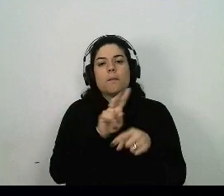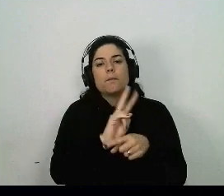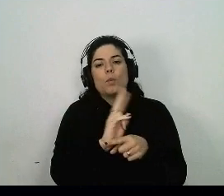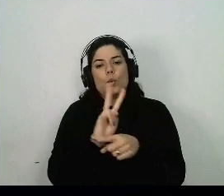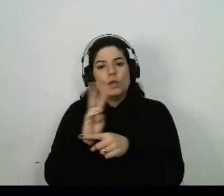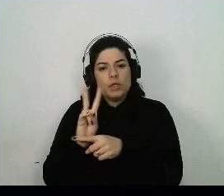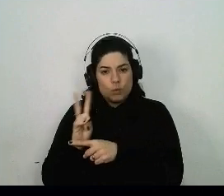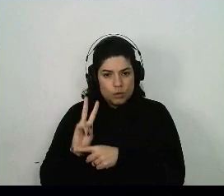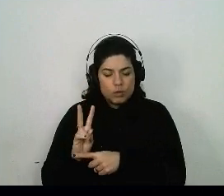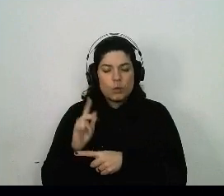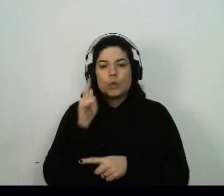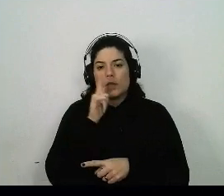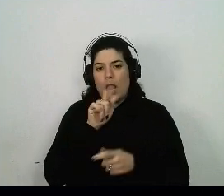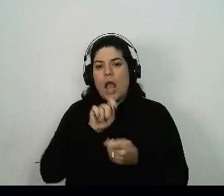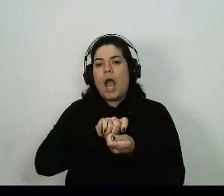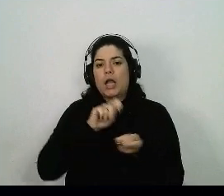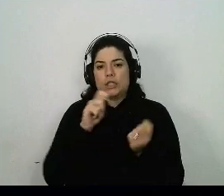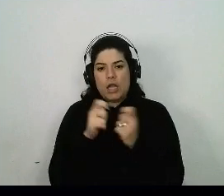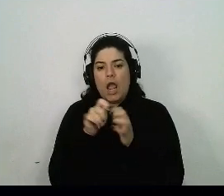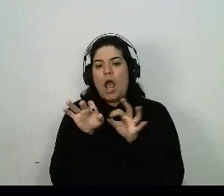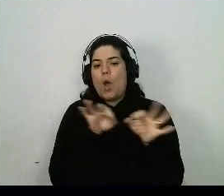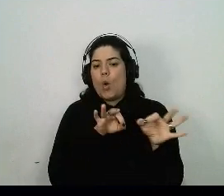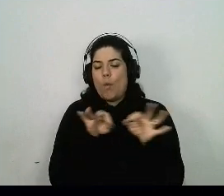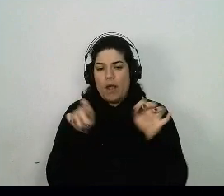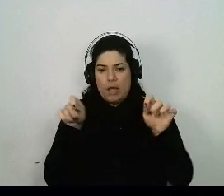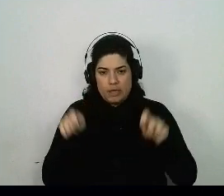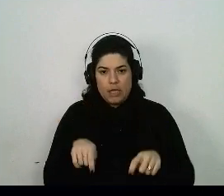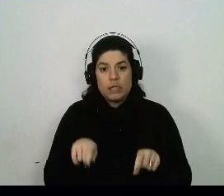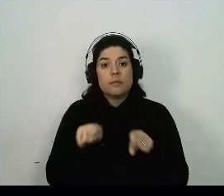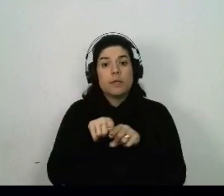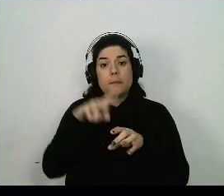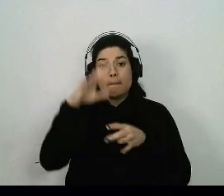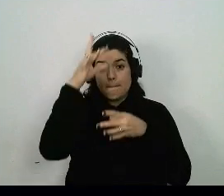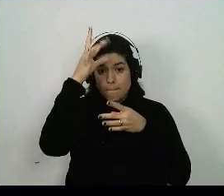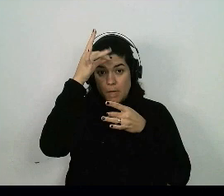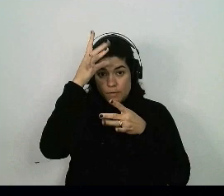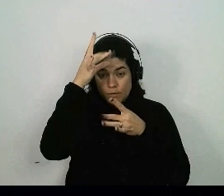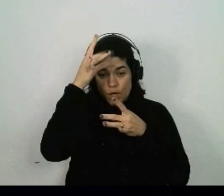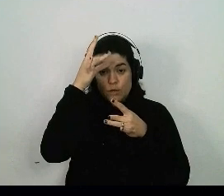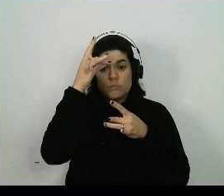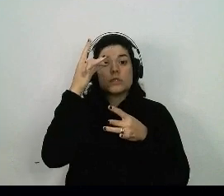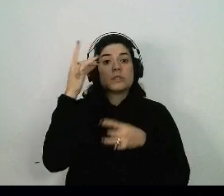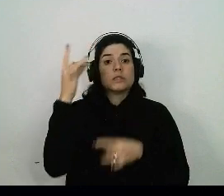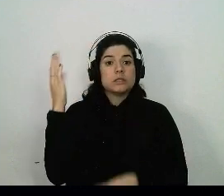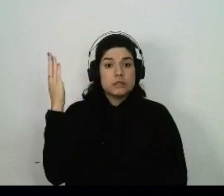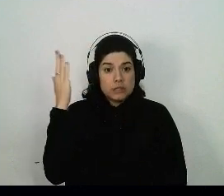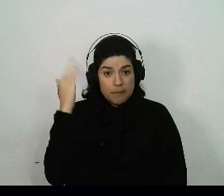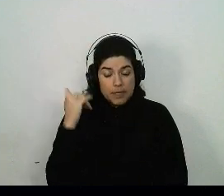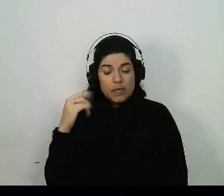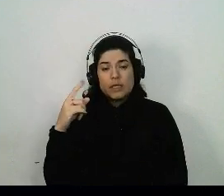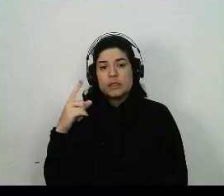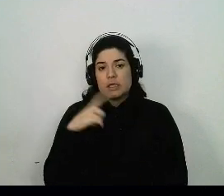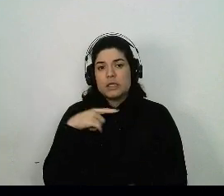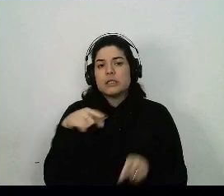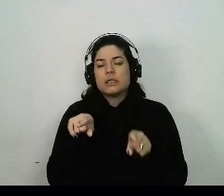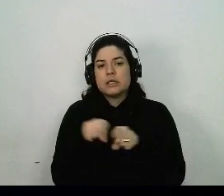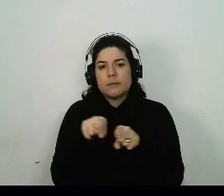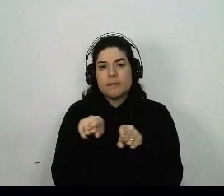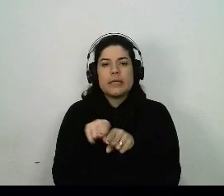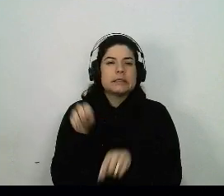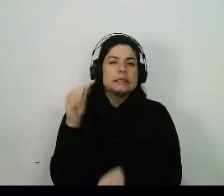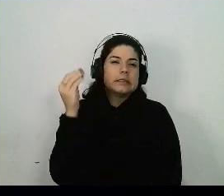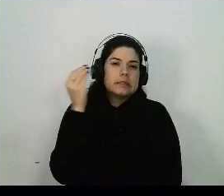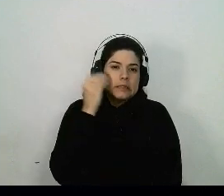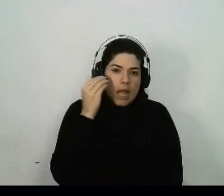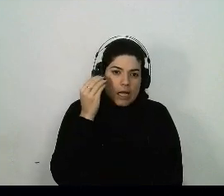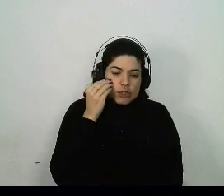A gente também tem a vertical de performance, que aqui olha muito para a questão de escalabilidade, então também guidances de teste, de load tests,